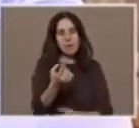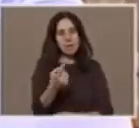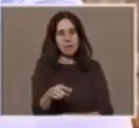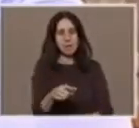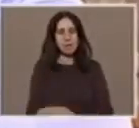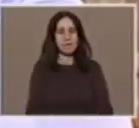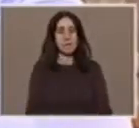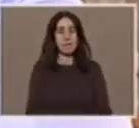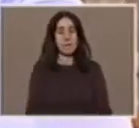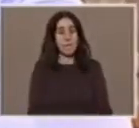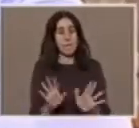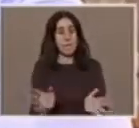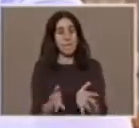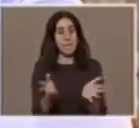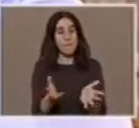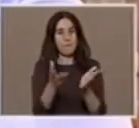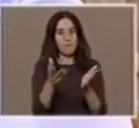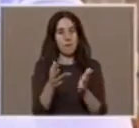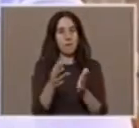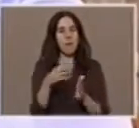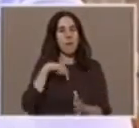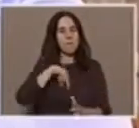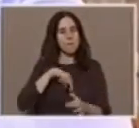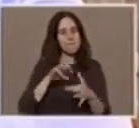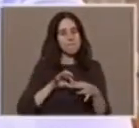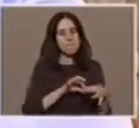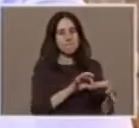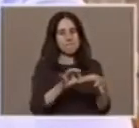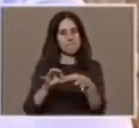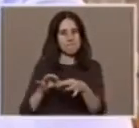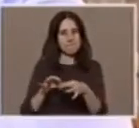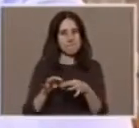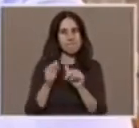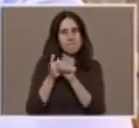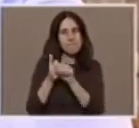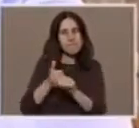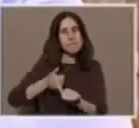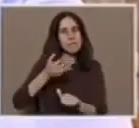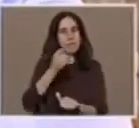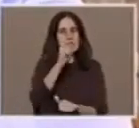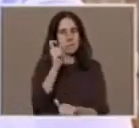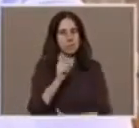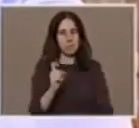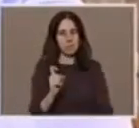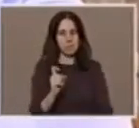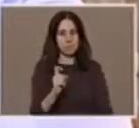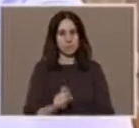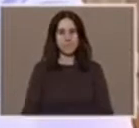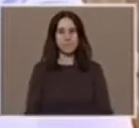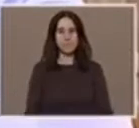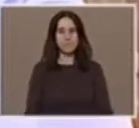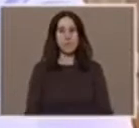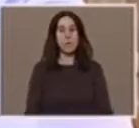Empenhai-vos em manter a unidade de espírito pelo vínculo da paz. Há um